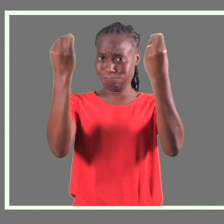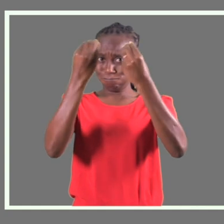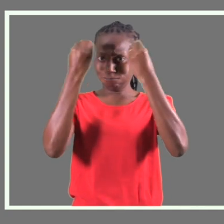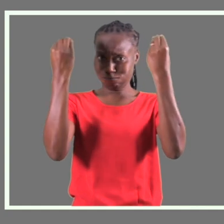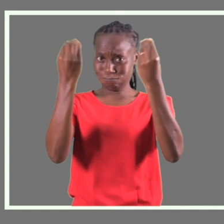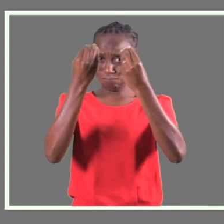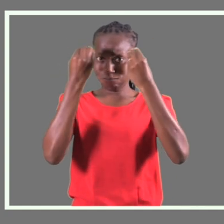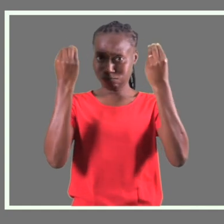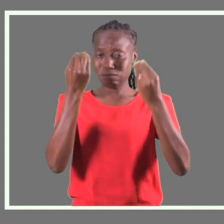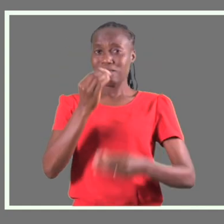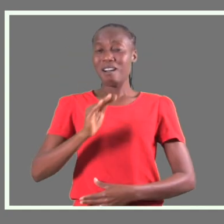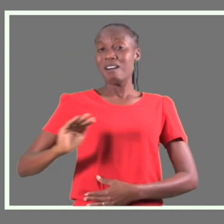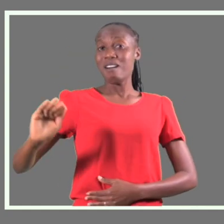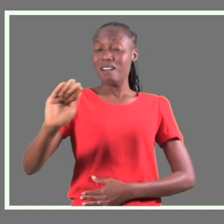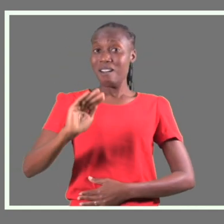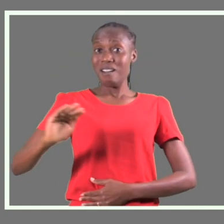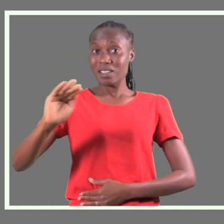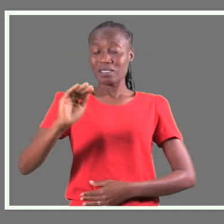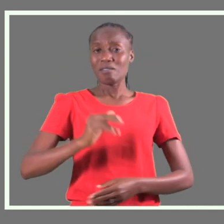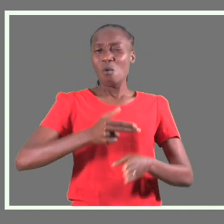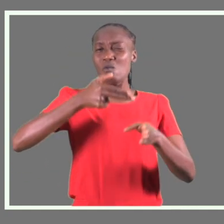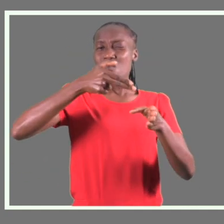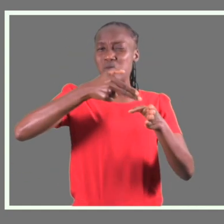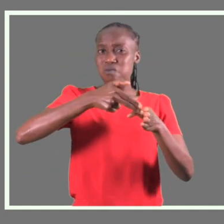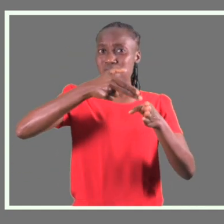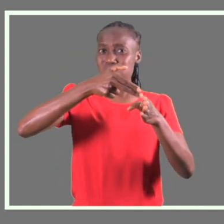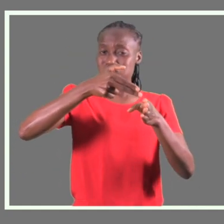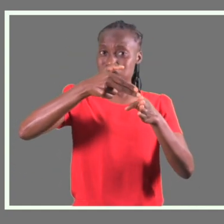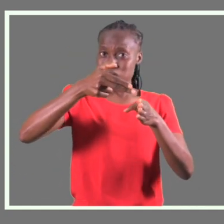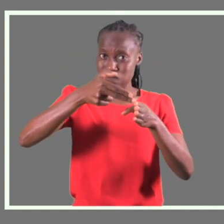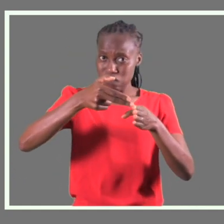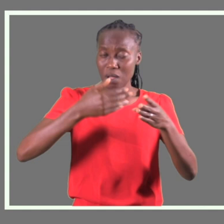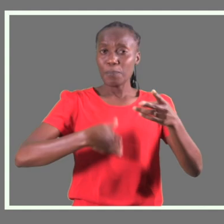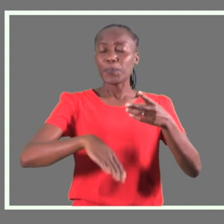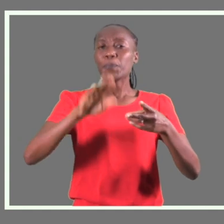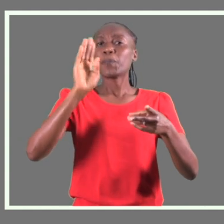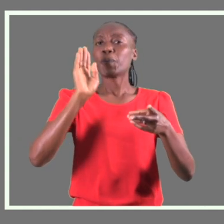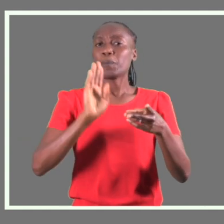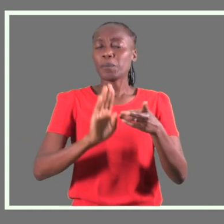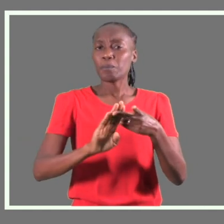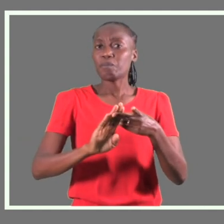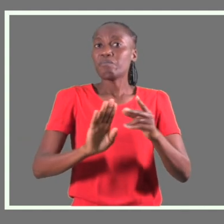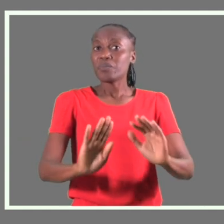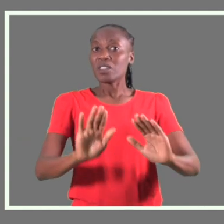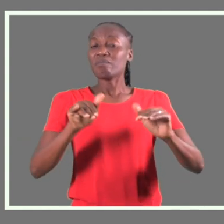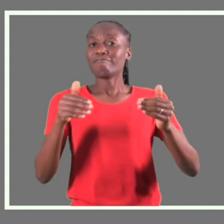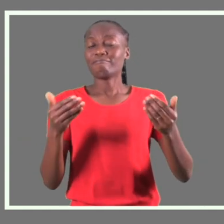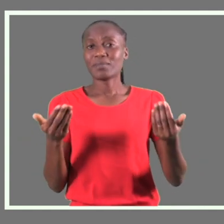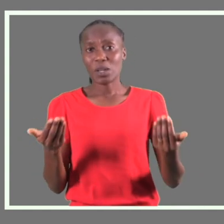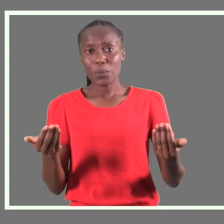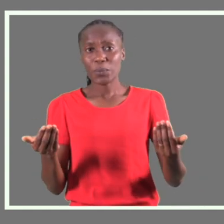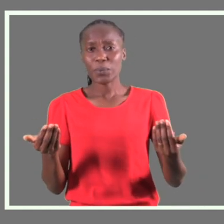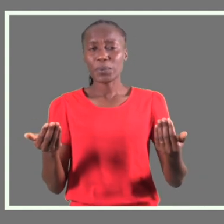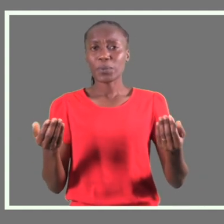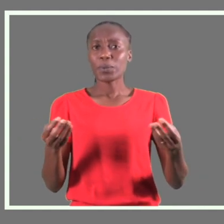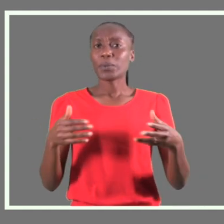na área da serreleria, corte e soltaduras. Então geralmente